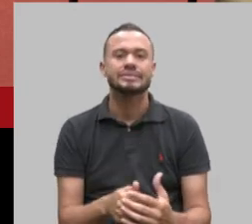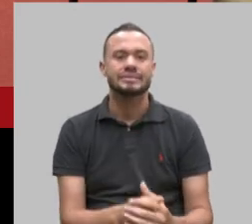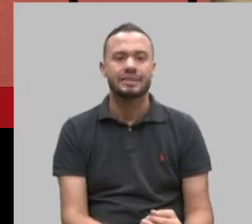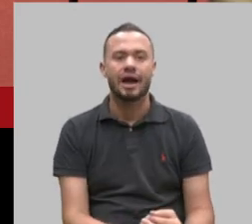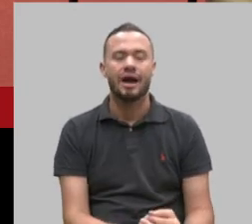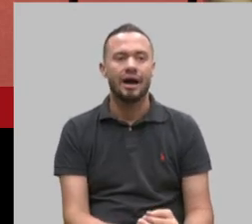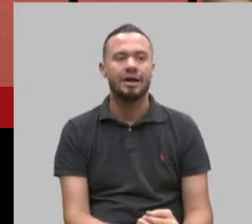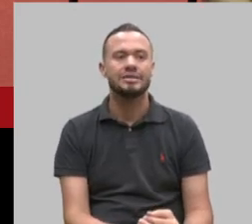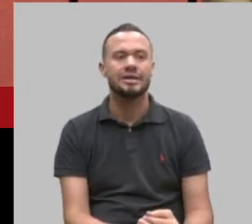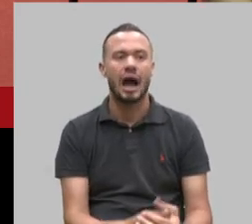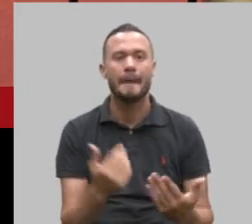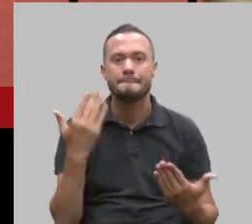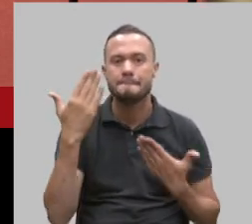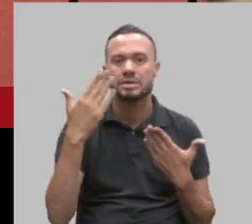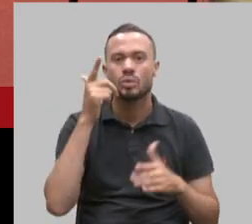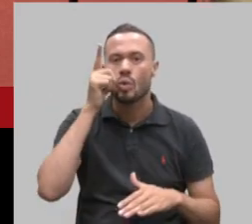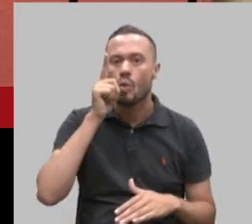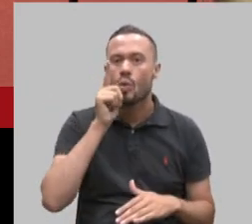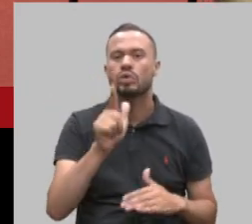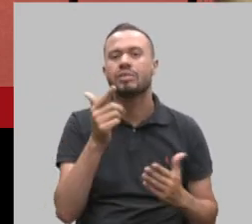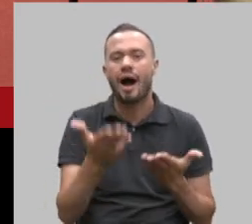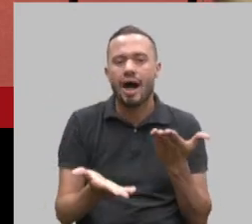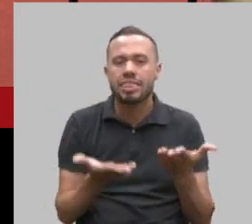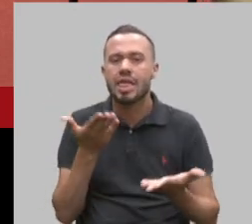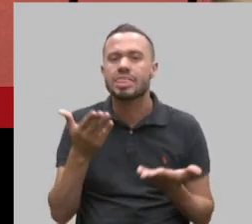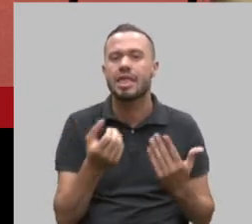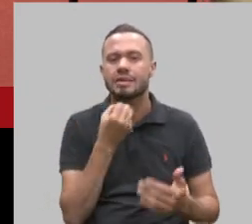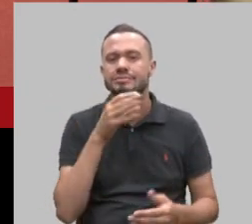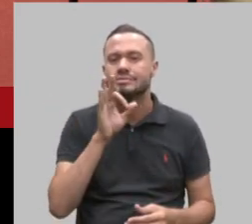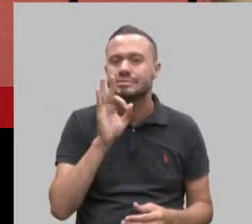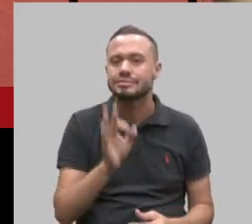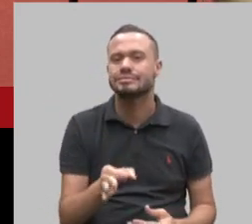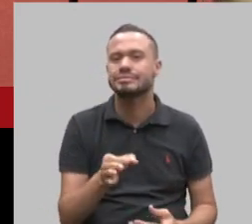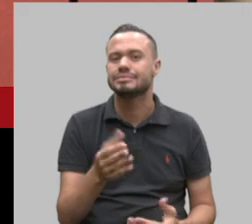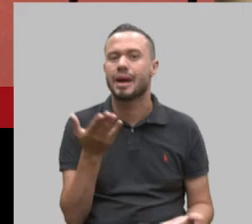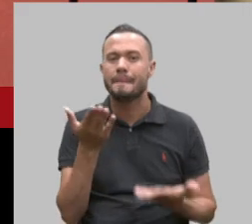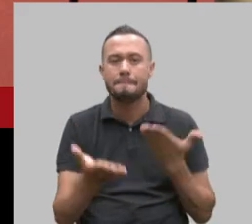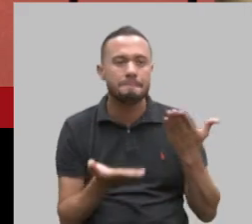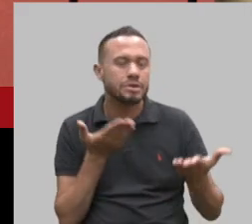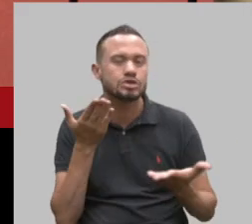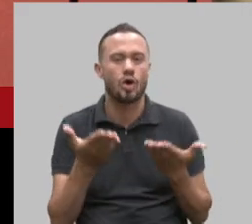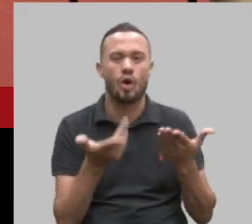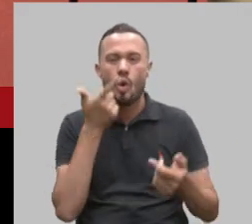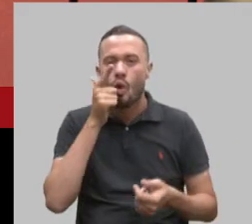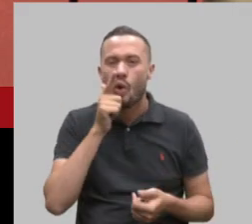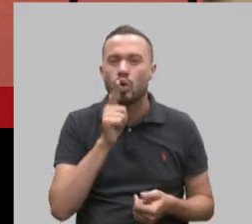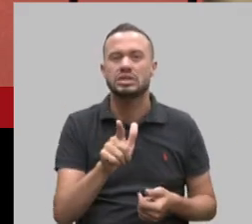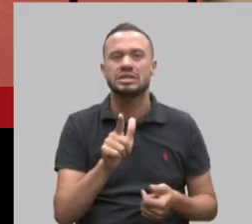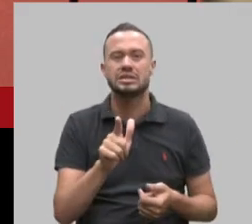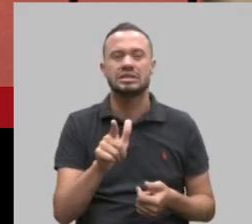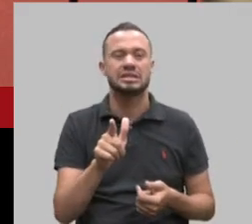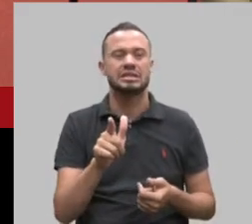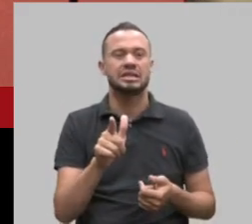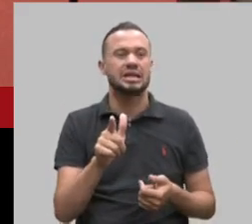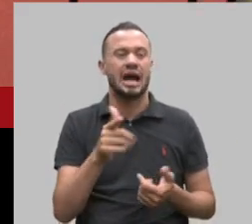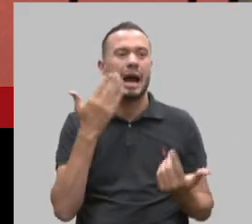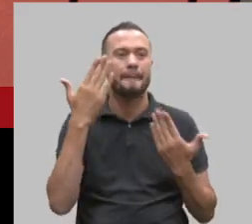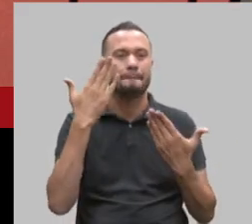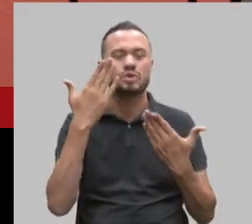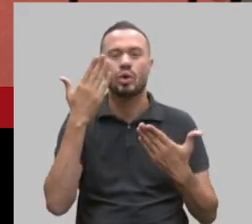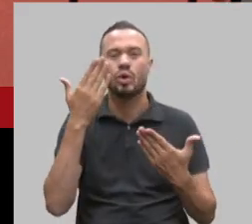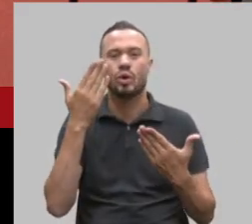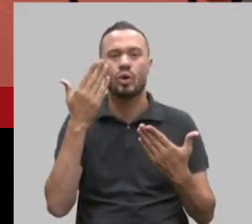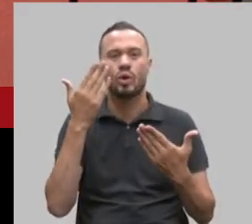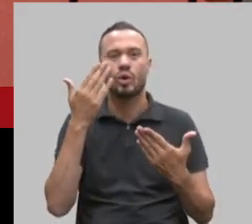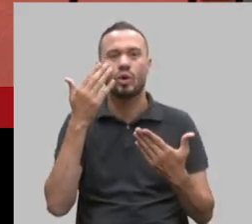consiga atender ele da maneira Correta que não esteja sobrecarregado demais e não consiga atender ele como